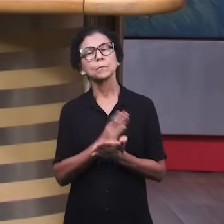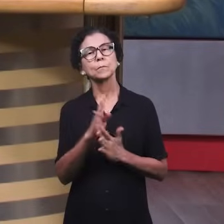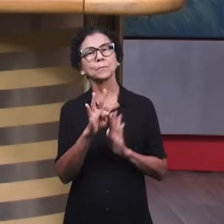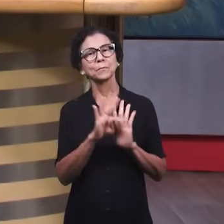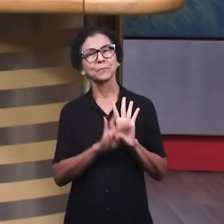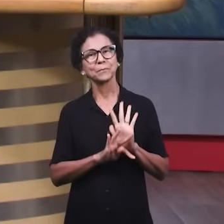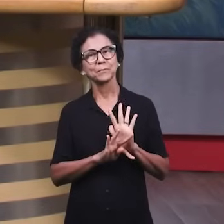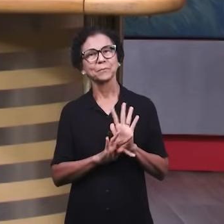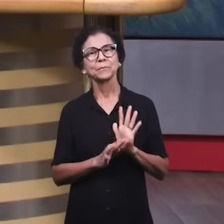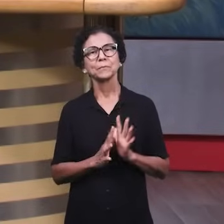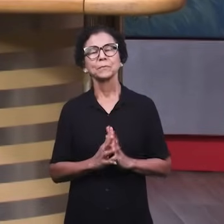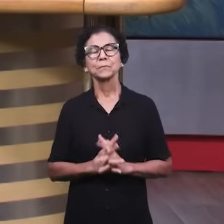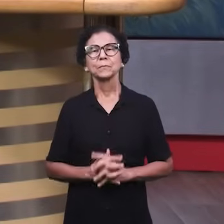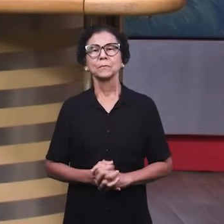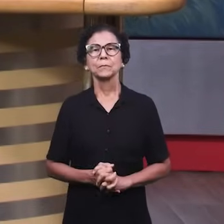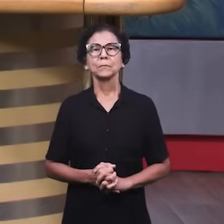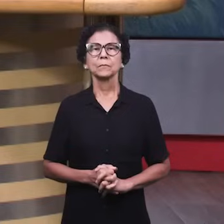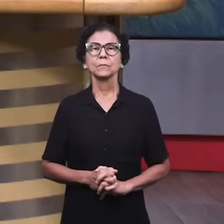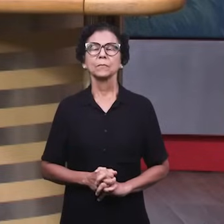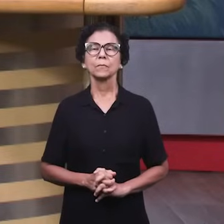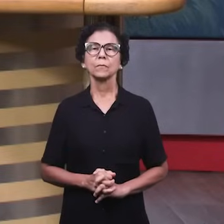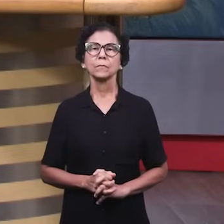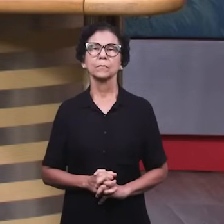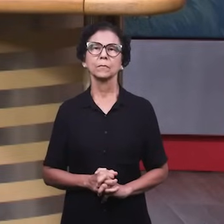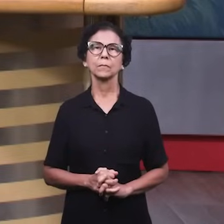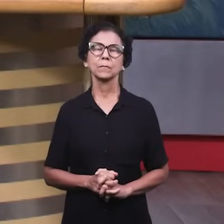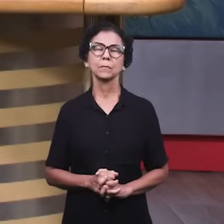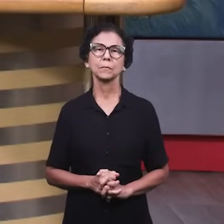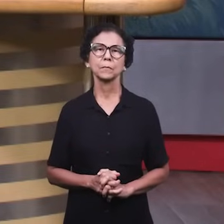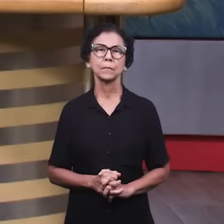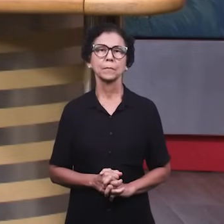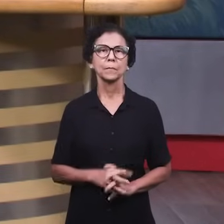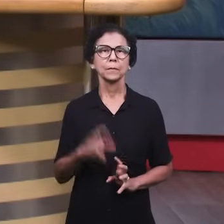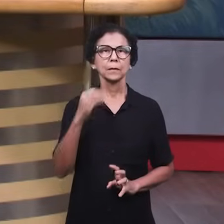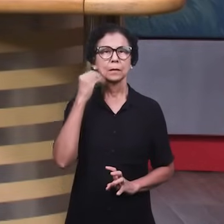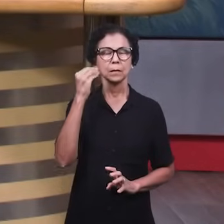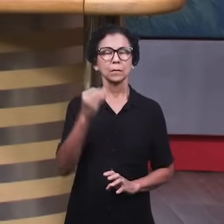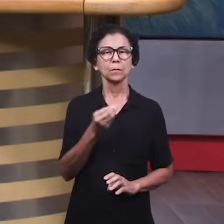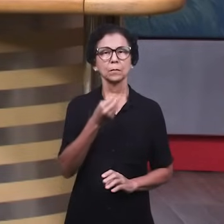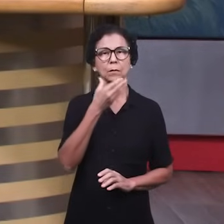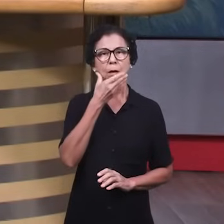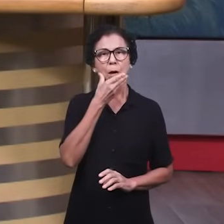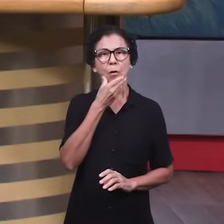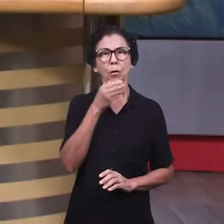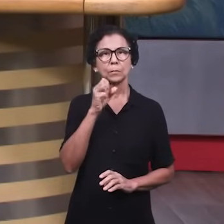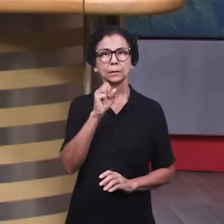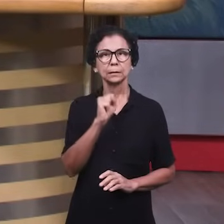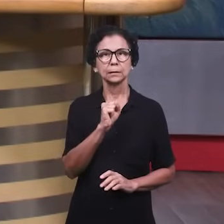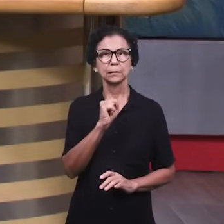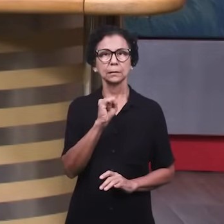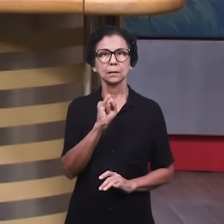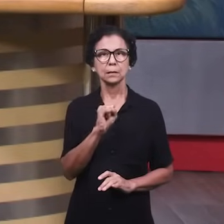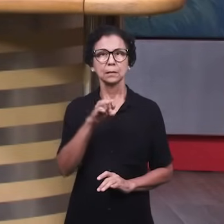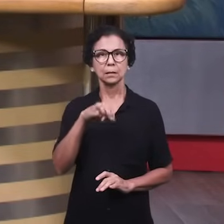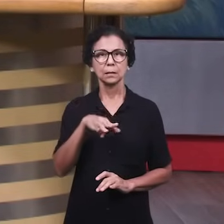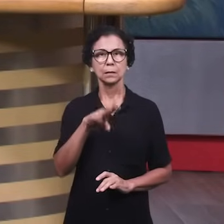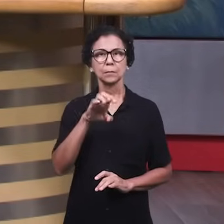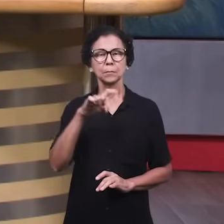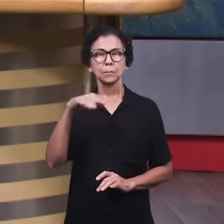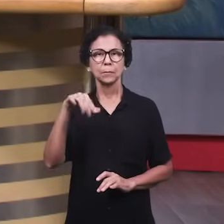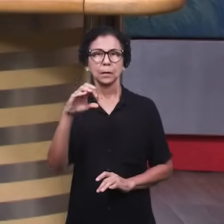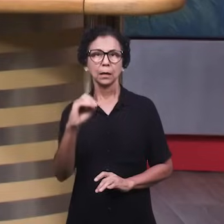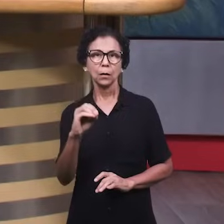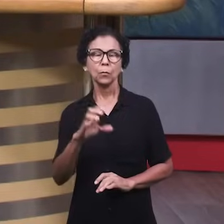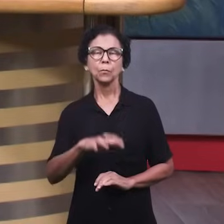textos aqui né que foram elencados que podem ser utilizados como por exemplo a experiência de Simeão e Ana que foi né a Lucas